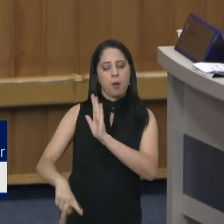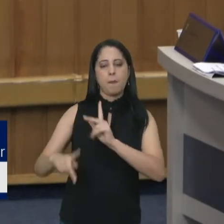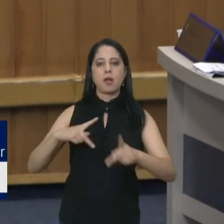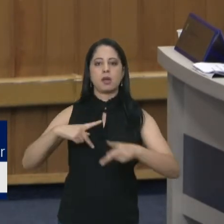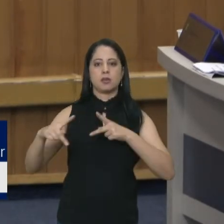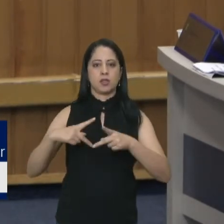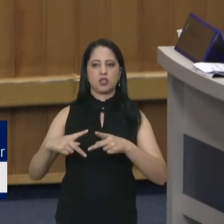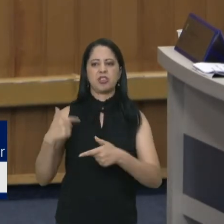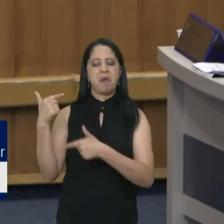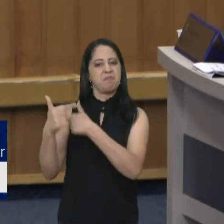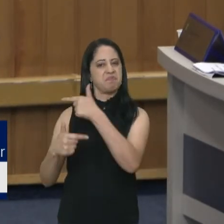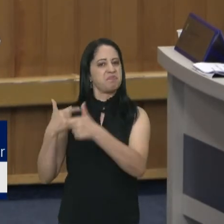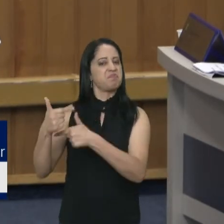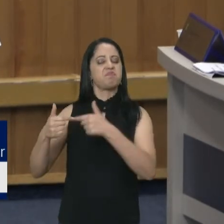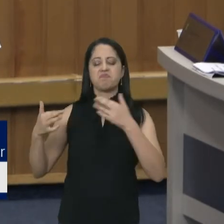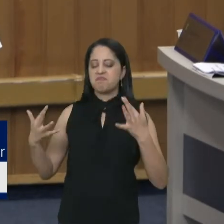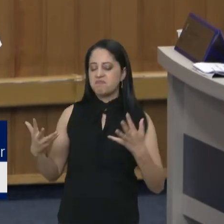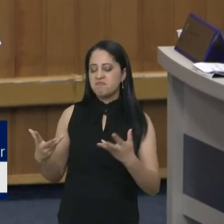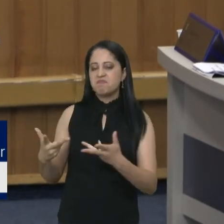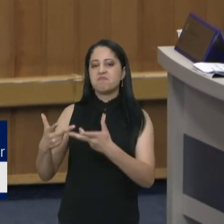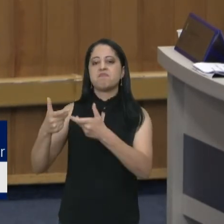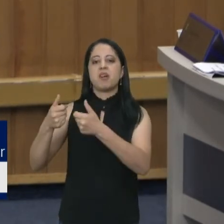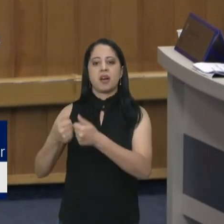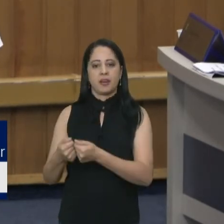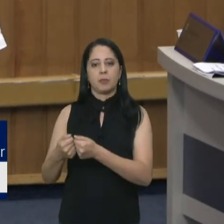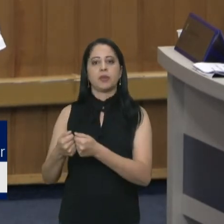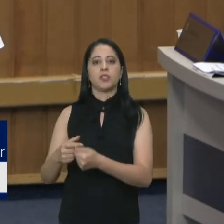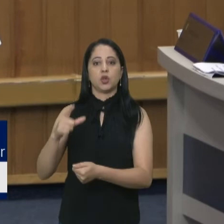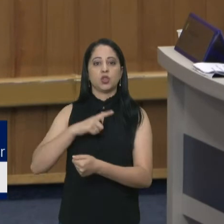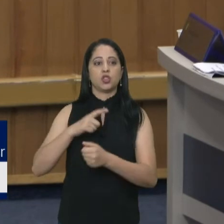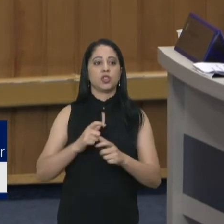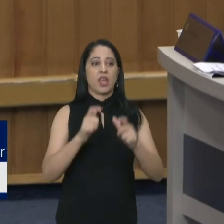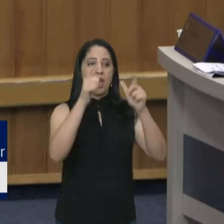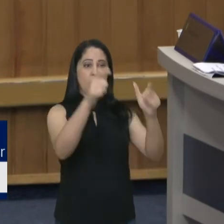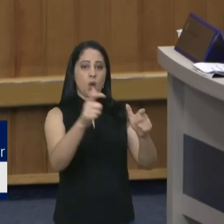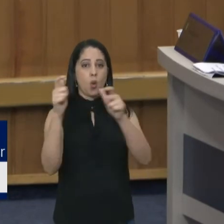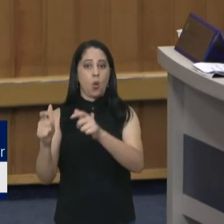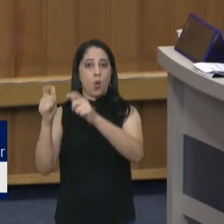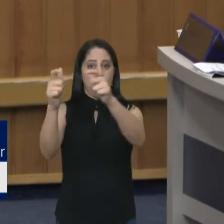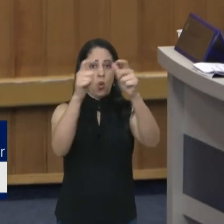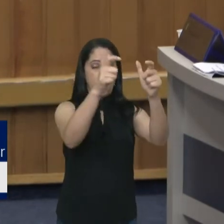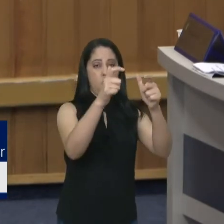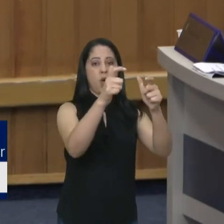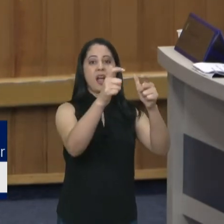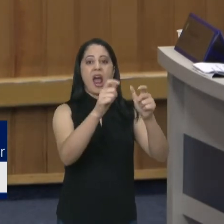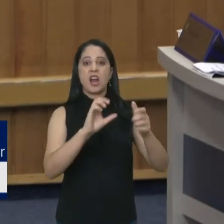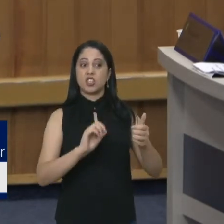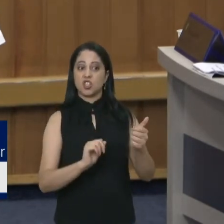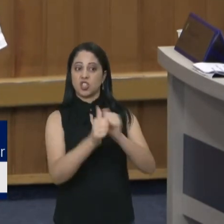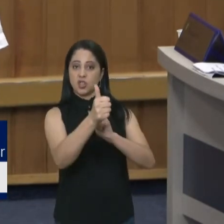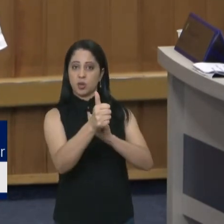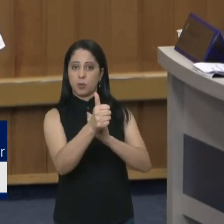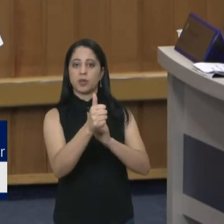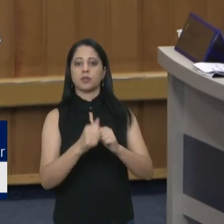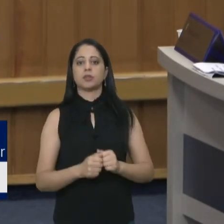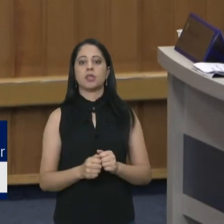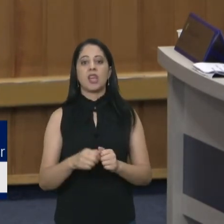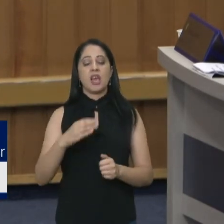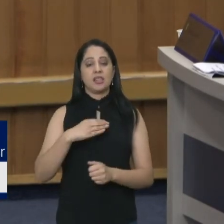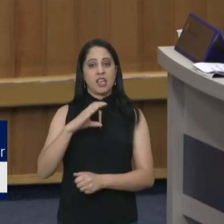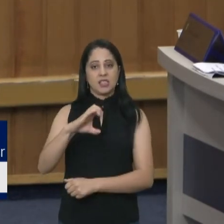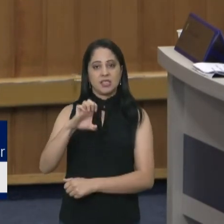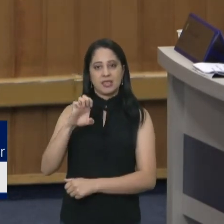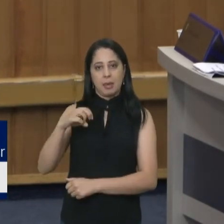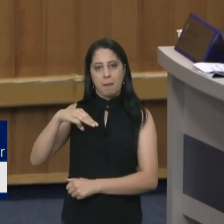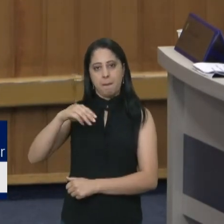trabalho espetacular através dos seus centros comunitários, poliesportivos, nas atividades físicas, né? Tem aqui o CEMAF, Centro